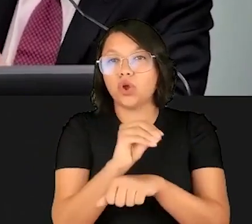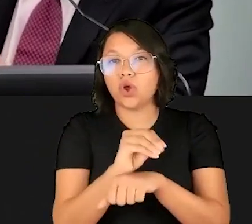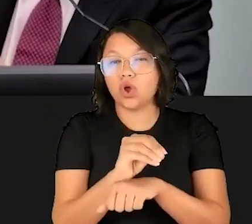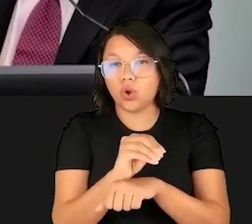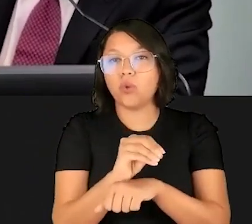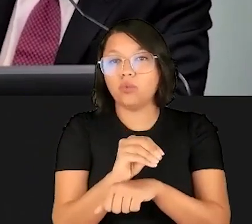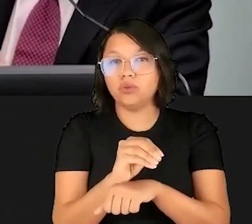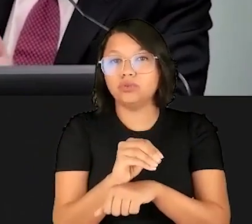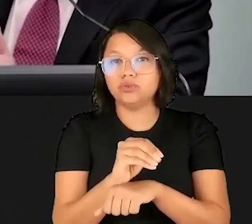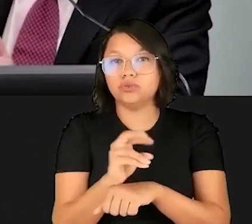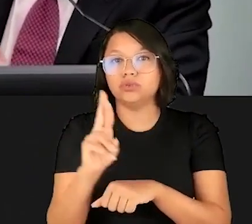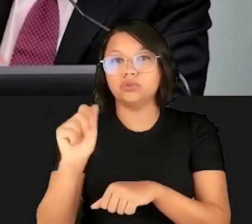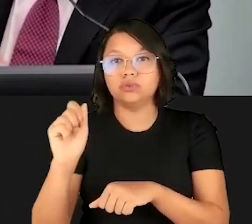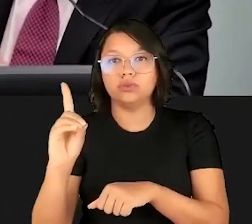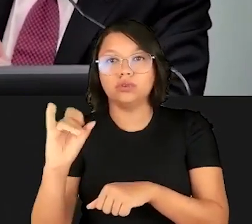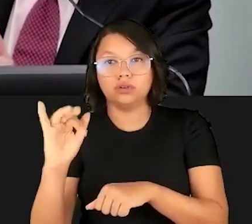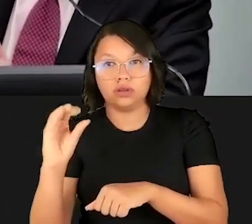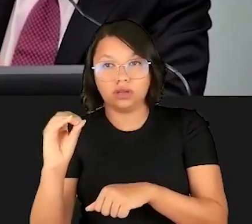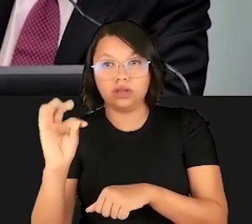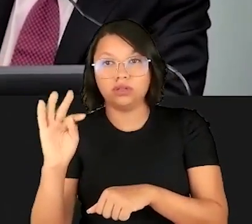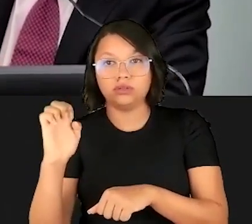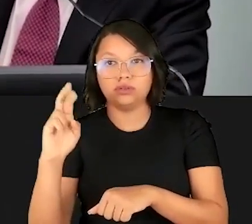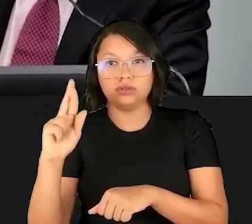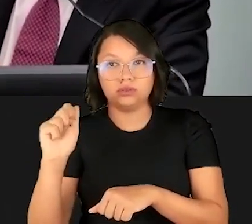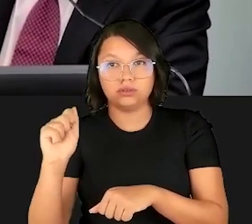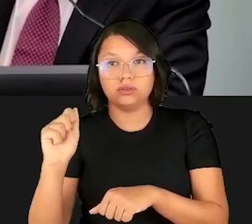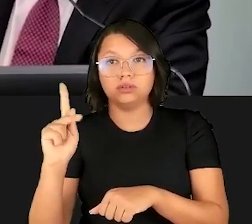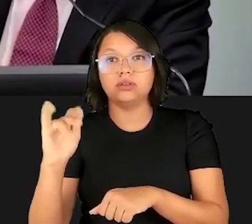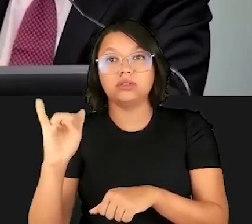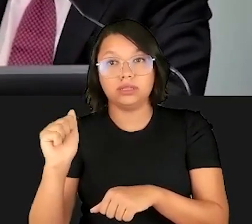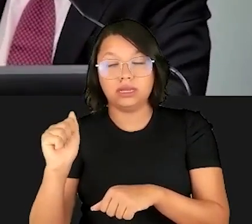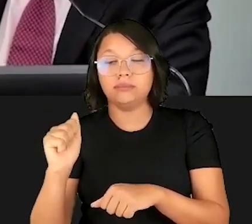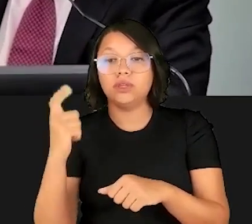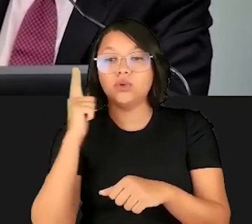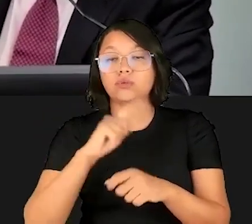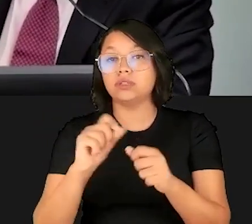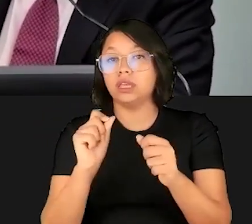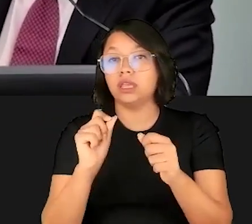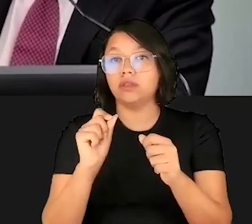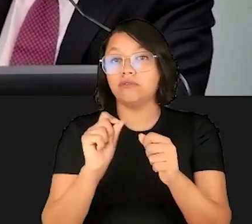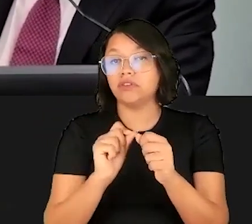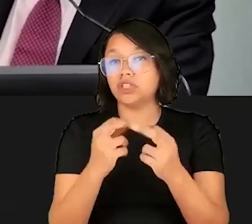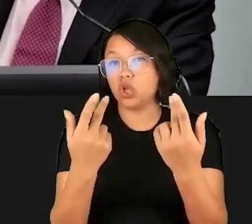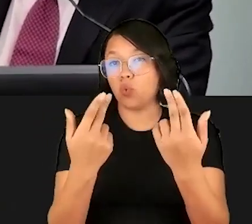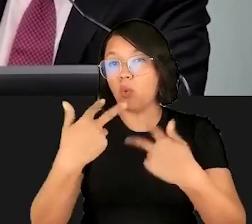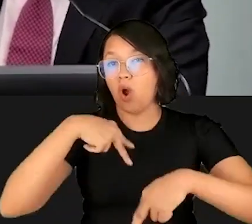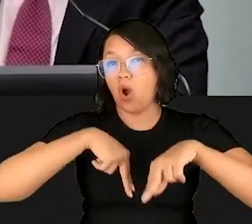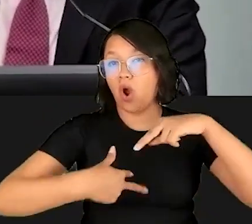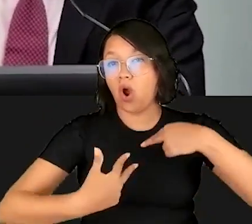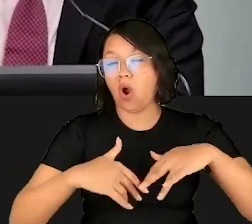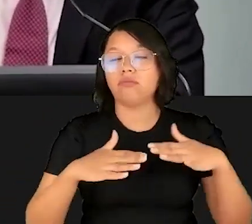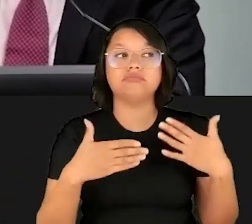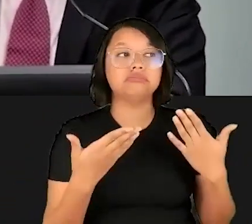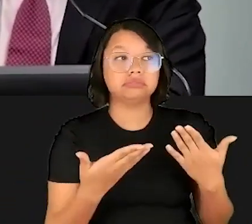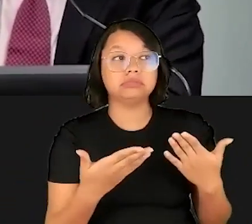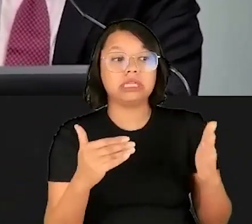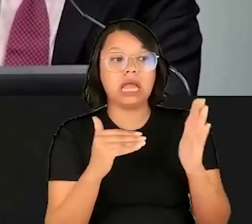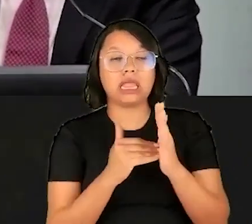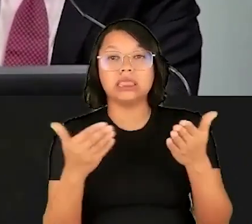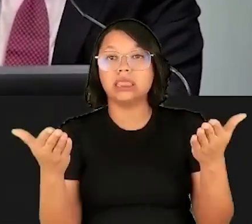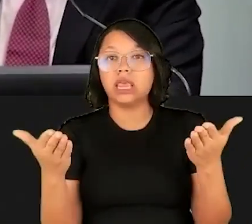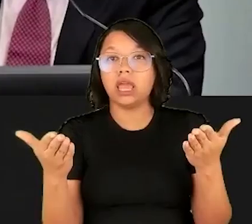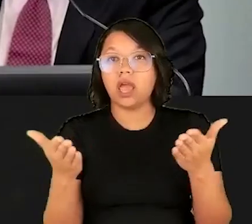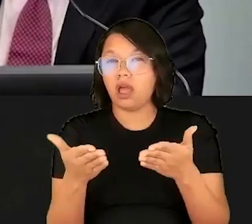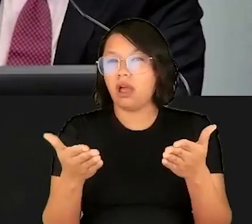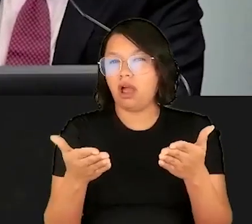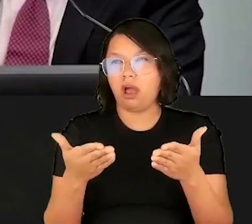concentrada, ultra focada, e que consegue ser tão efetiva quanto a cirurgia. Então, desembargador, até pouco tempo atrás, você